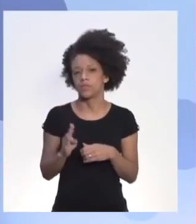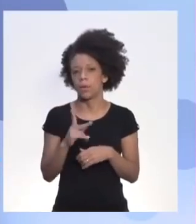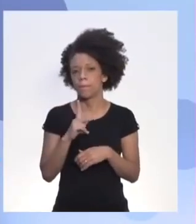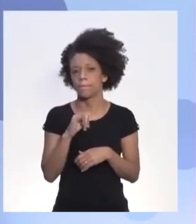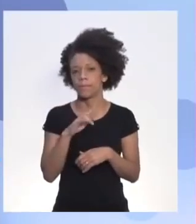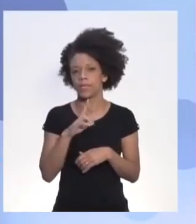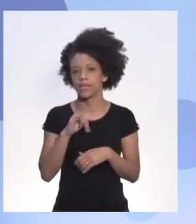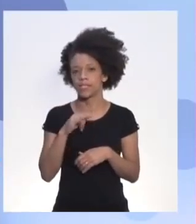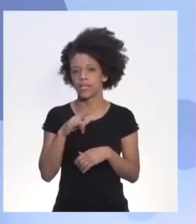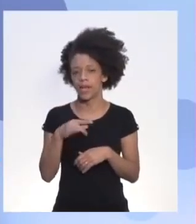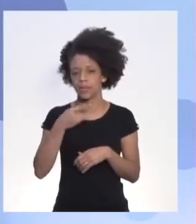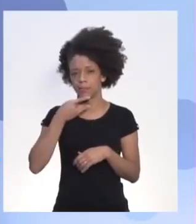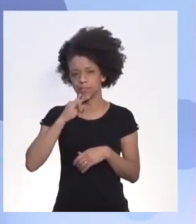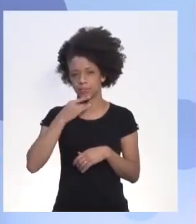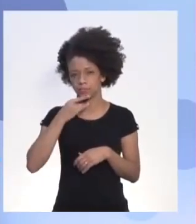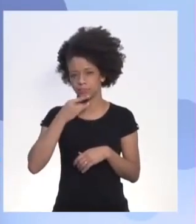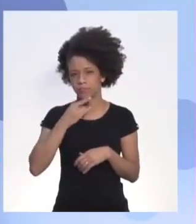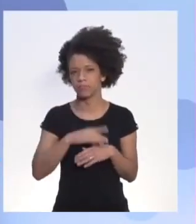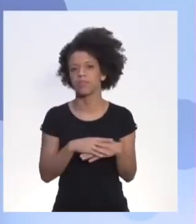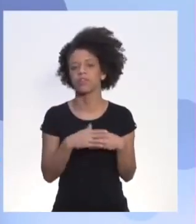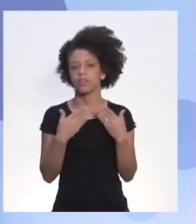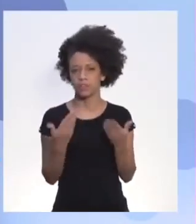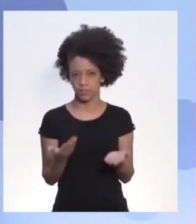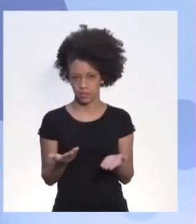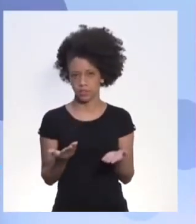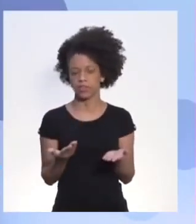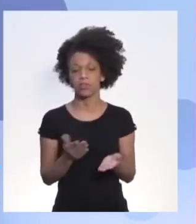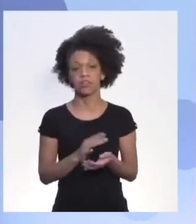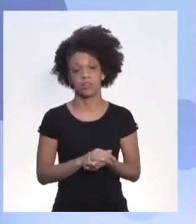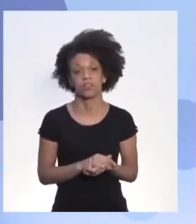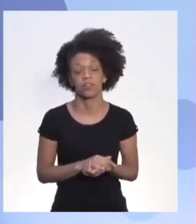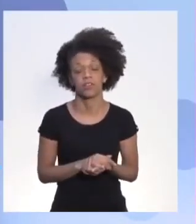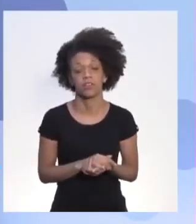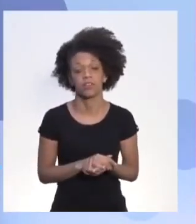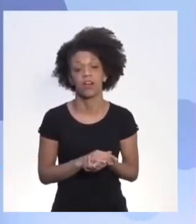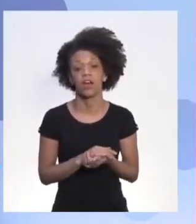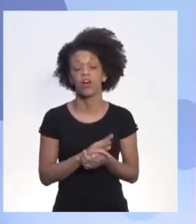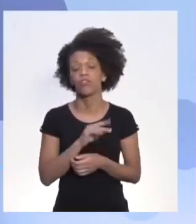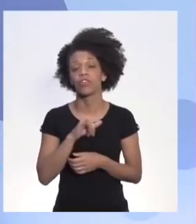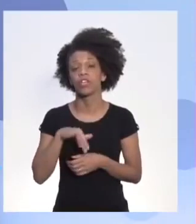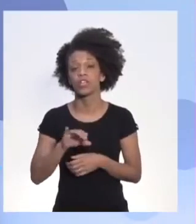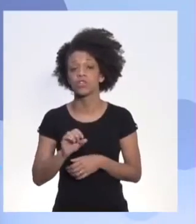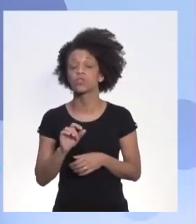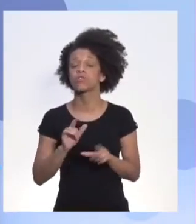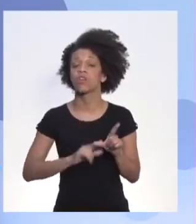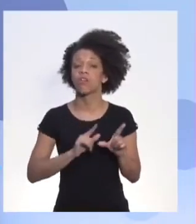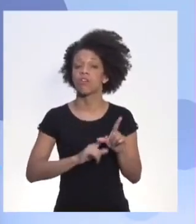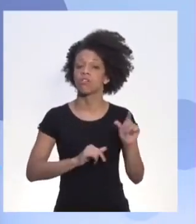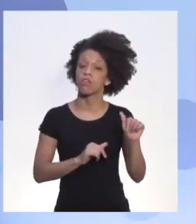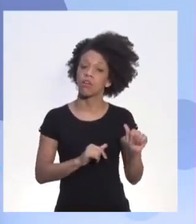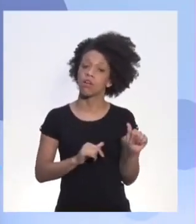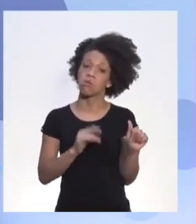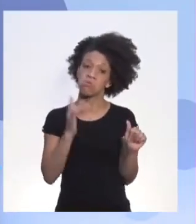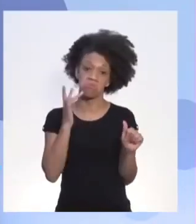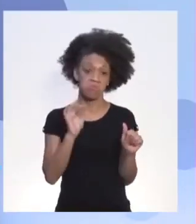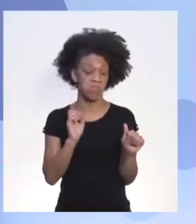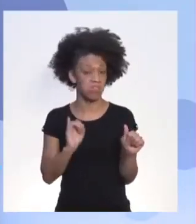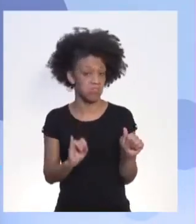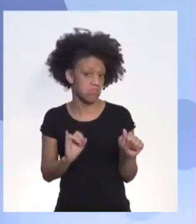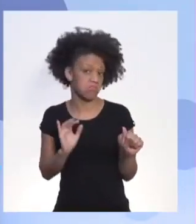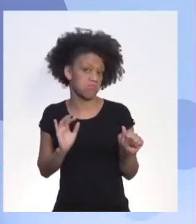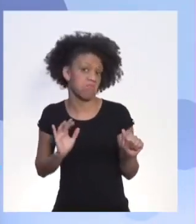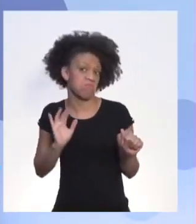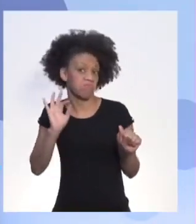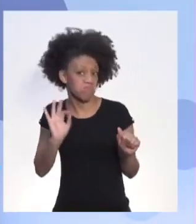Carlos, tá aqui com a gente. Tudo bem? Vinícius colocou a letra A. Às vezes eu não sei se deu tempo ou não, só colocou a